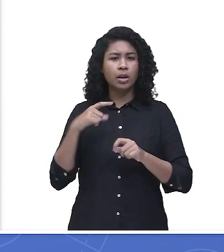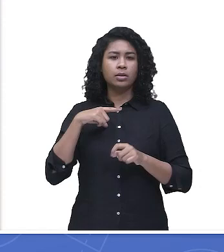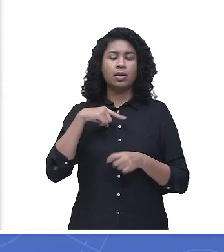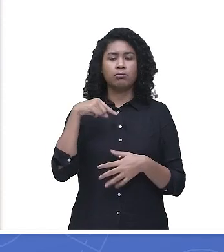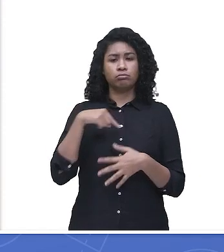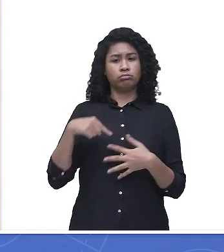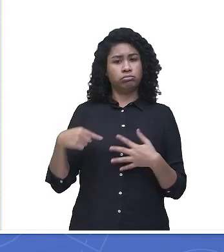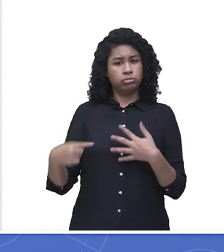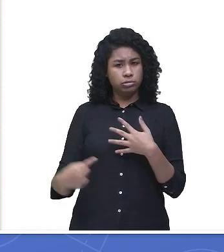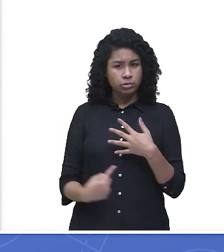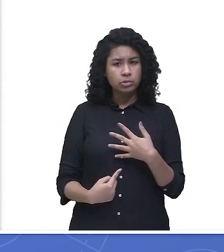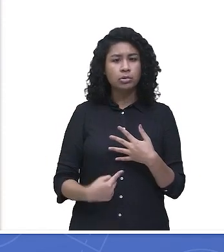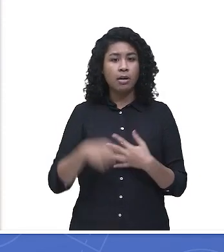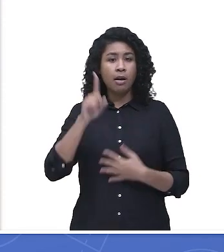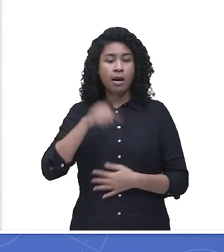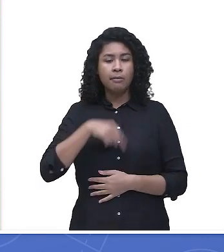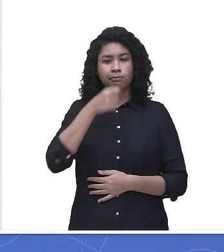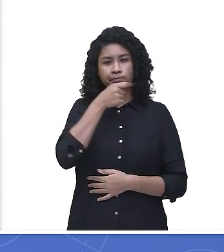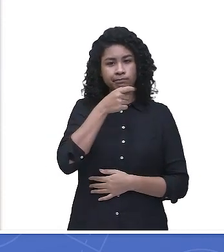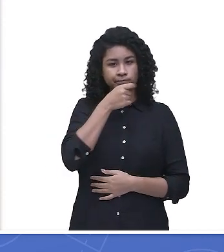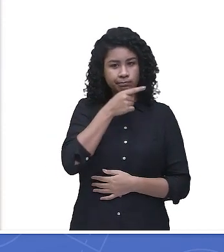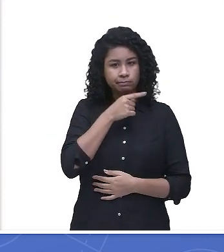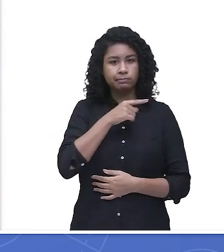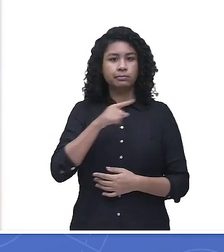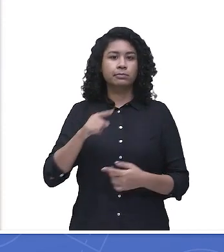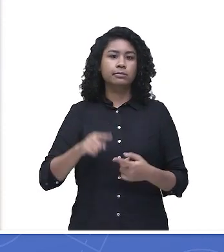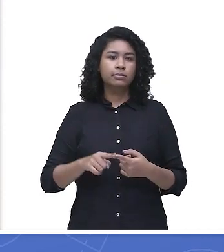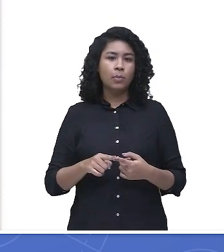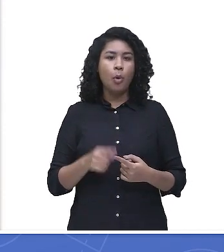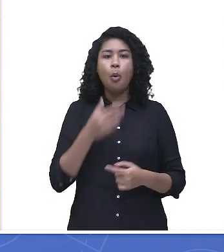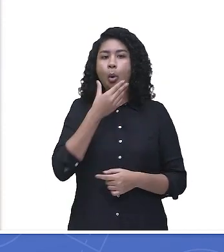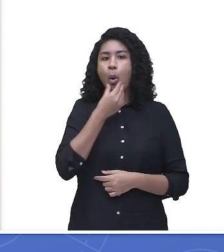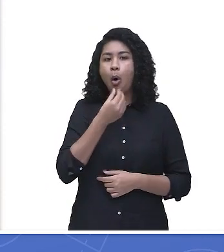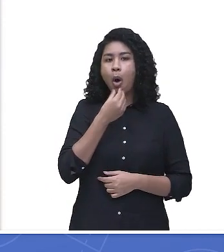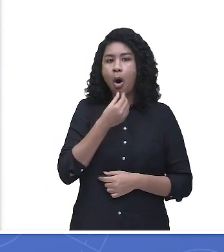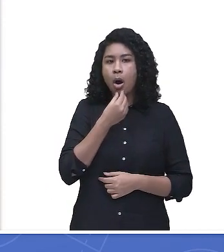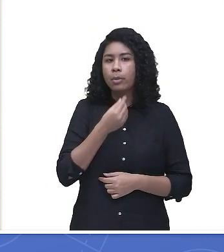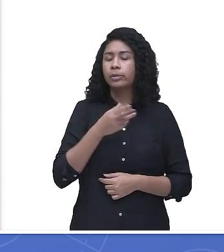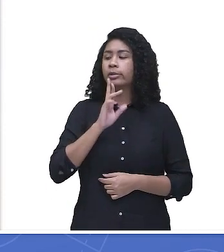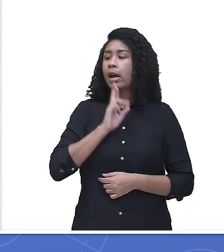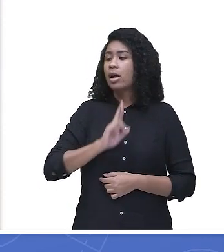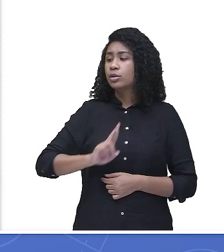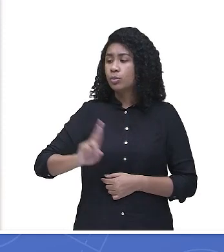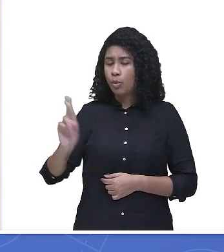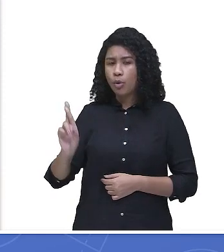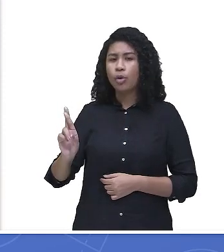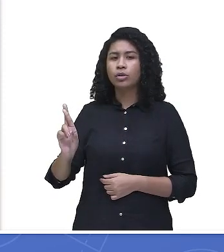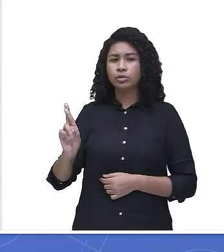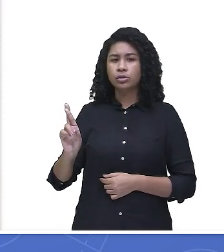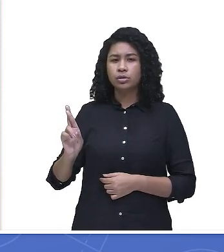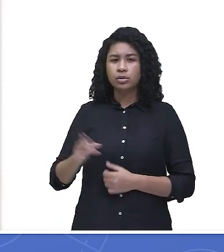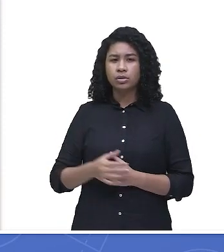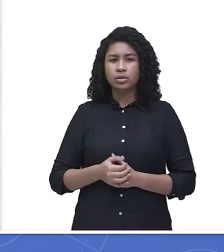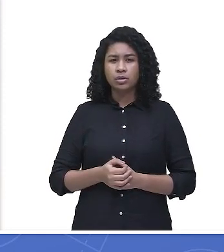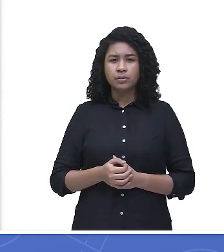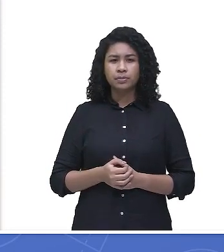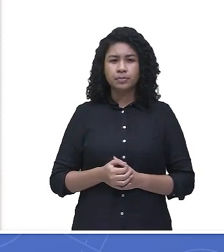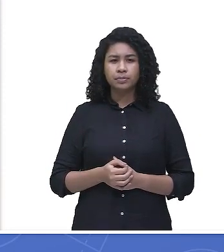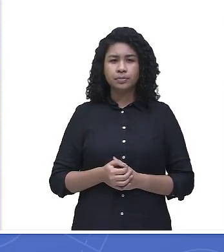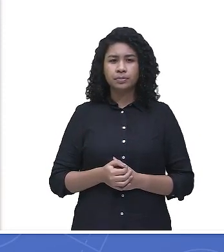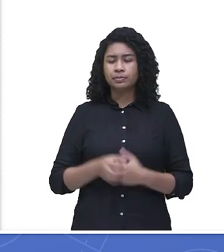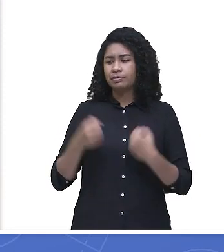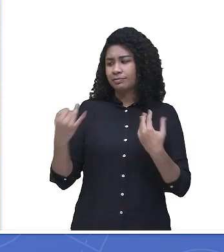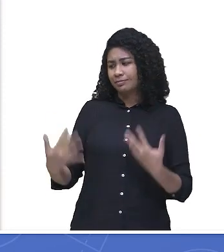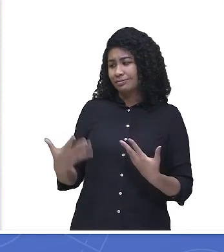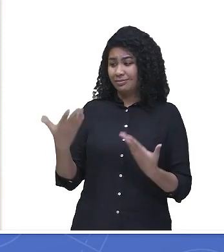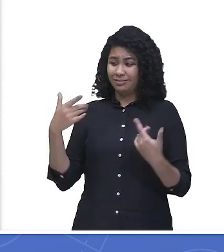gente pode ter de humor, como o homem que vai responder ao homem do censo, dizendo: senhor, aqui